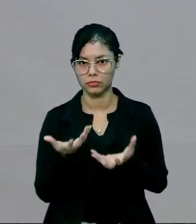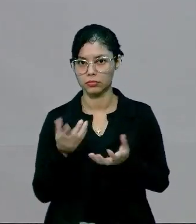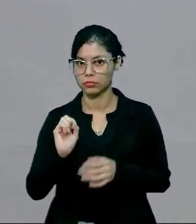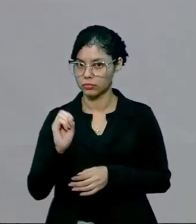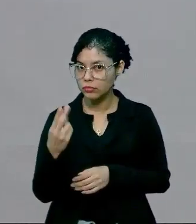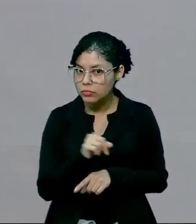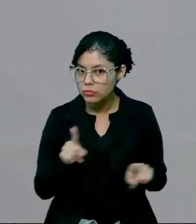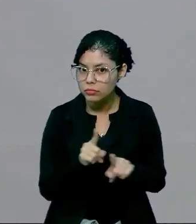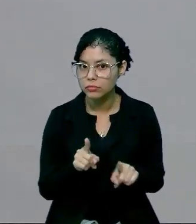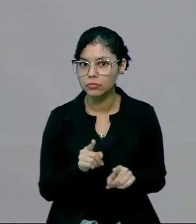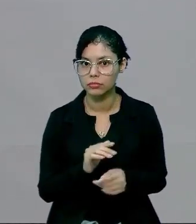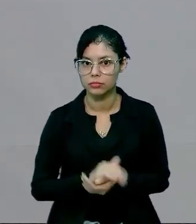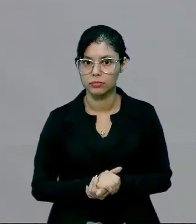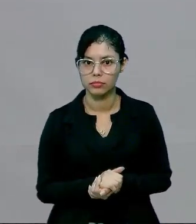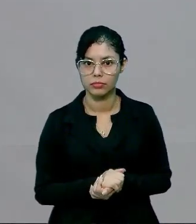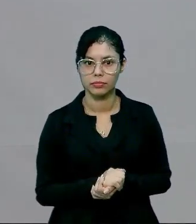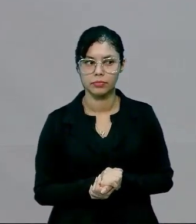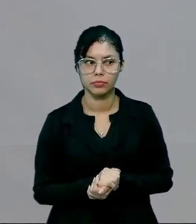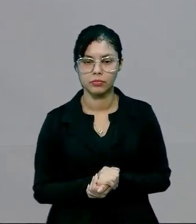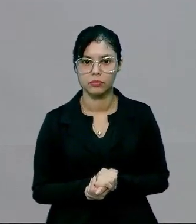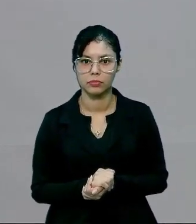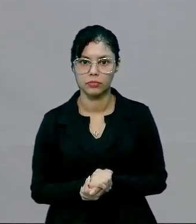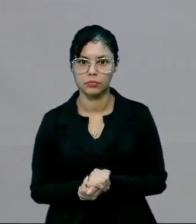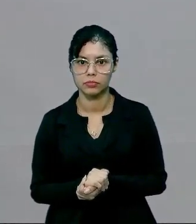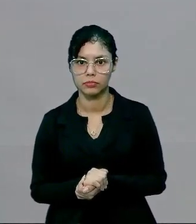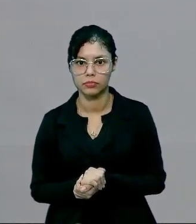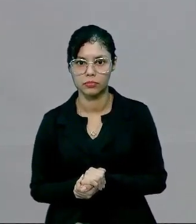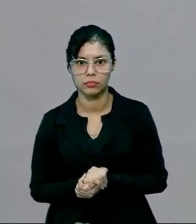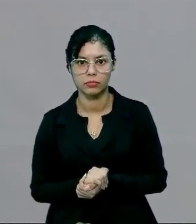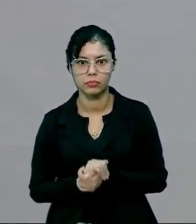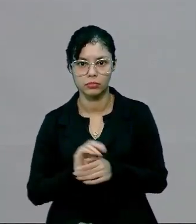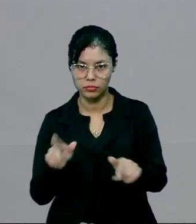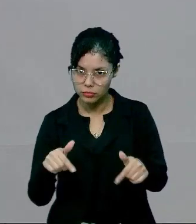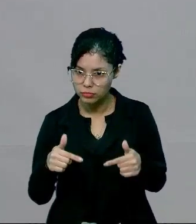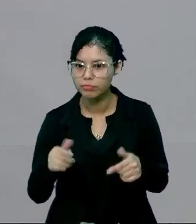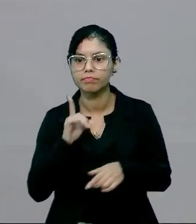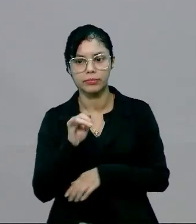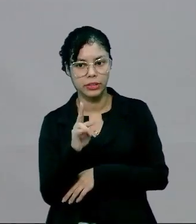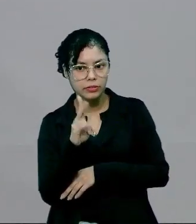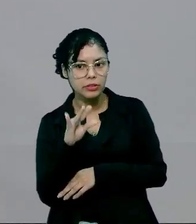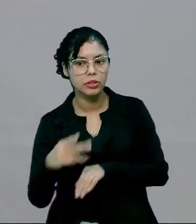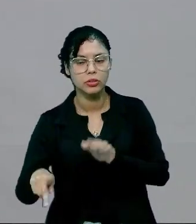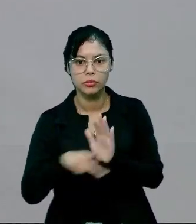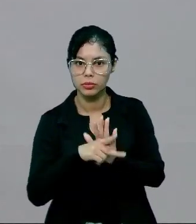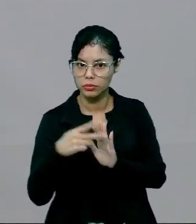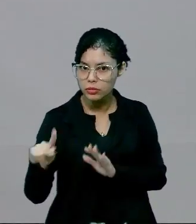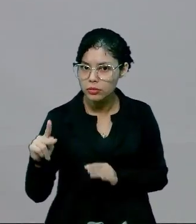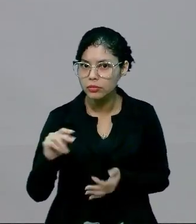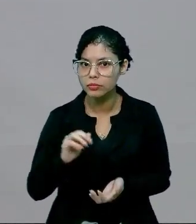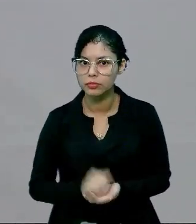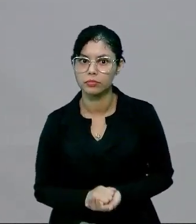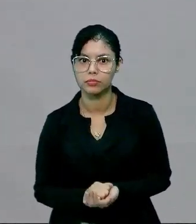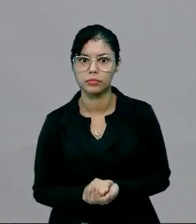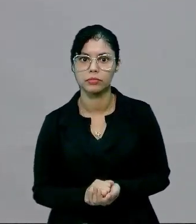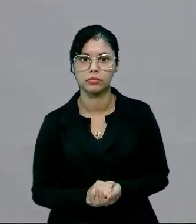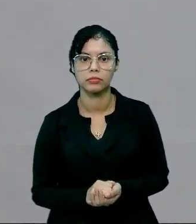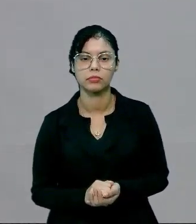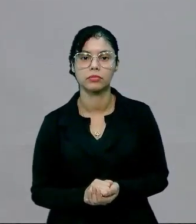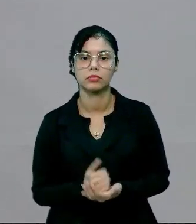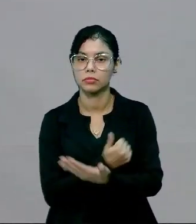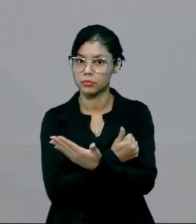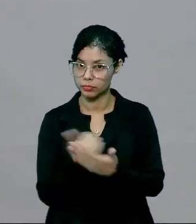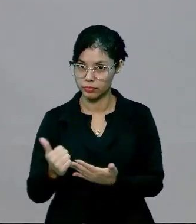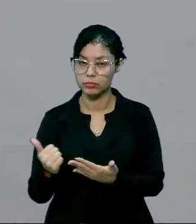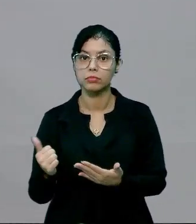não, ele está, vamos dizer assim, defendendo, né? Porque o papel dele é agir nos rigores